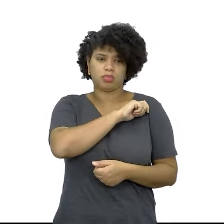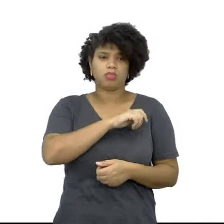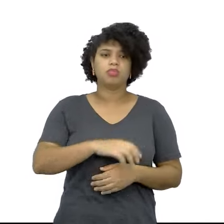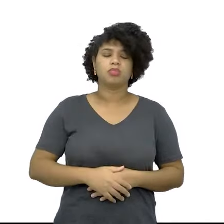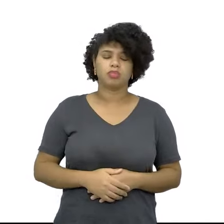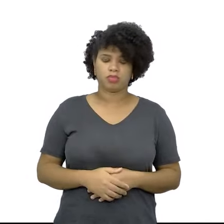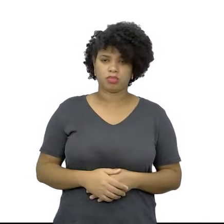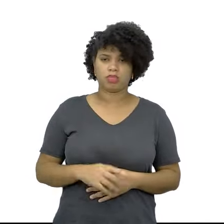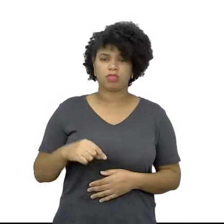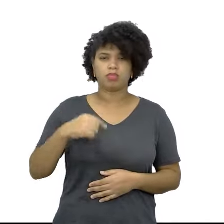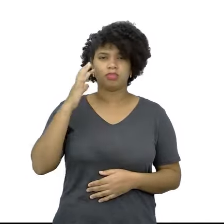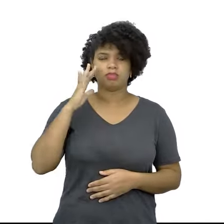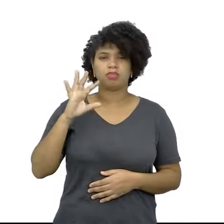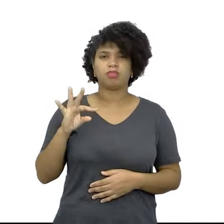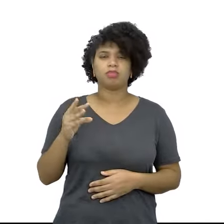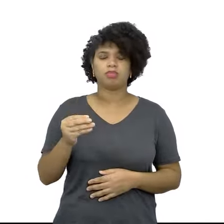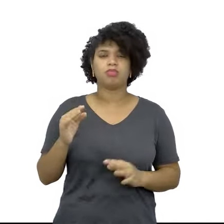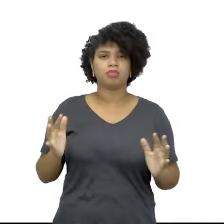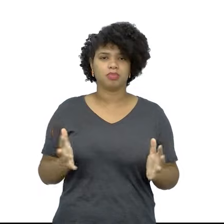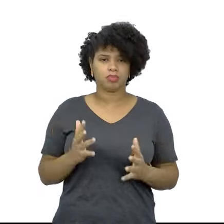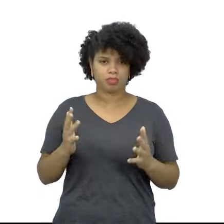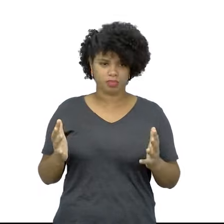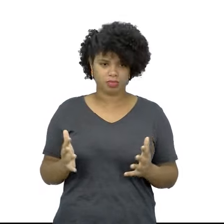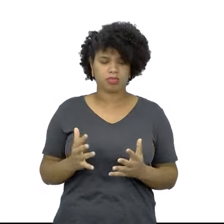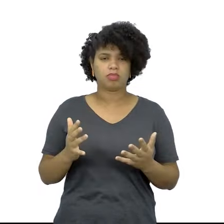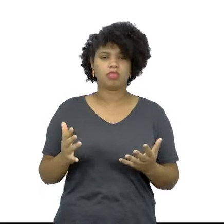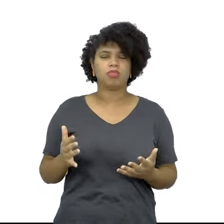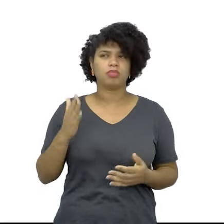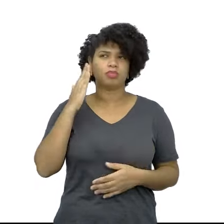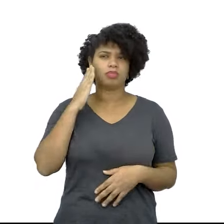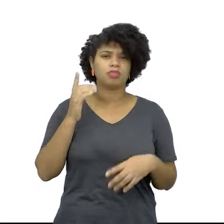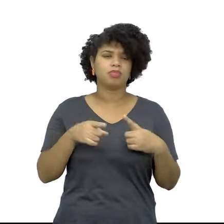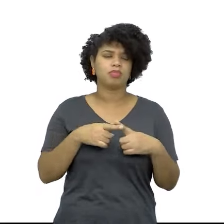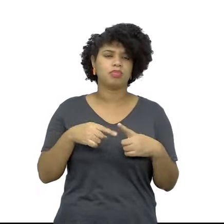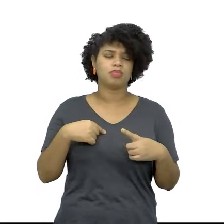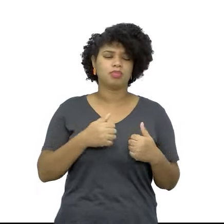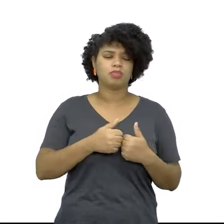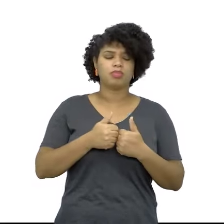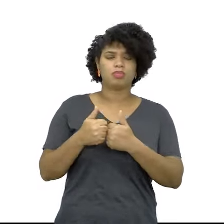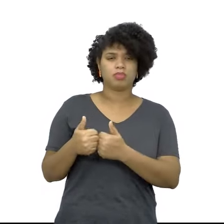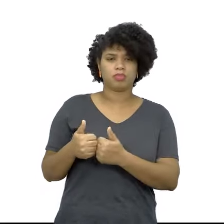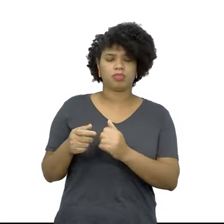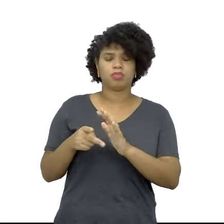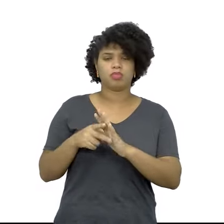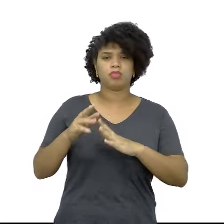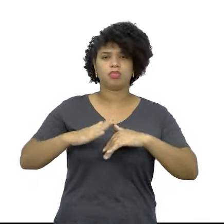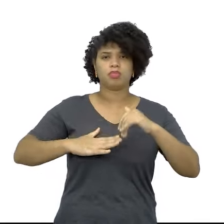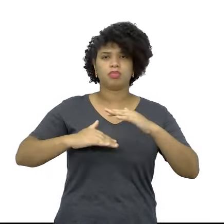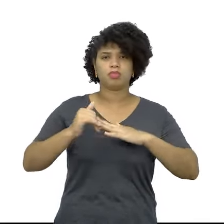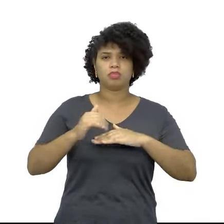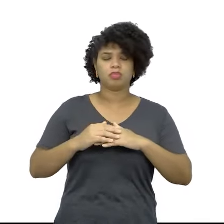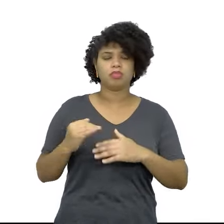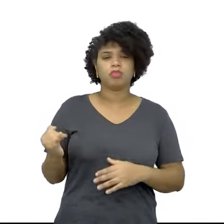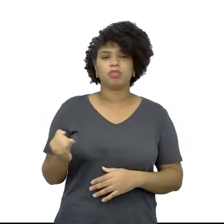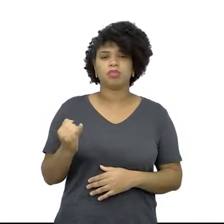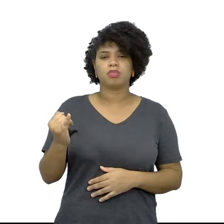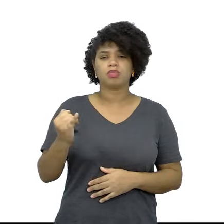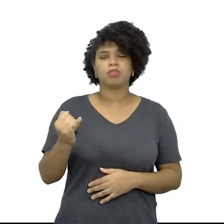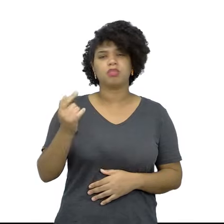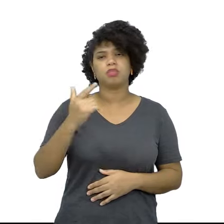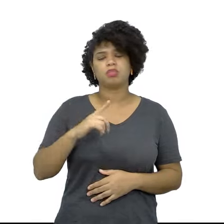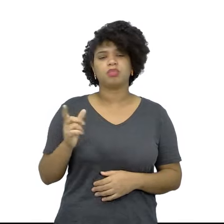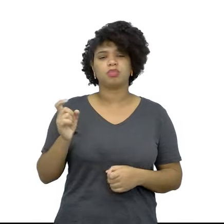pensando em todas essas motivações, né, o porquê que nós nos guiamos por uma matriz de habilidades essenciais, nós vamos